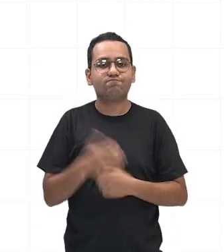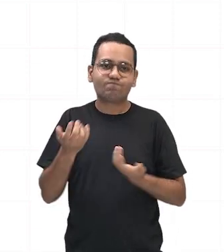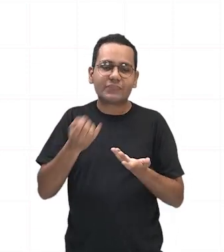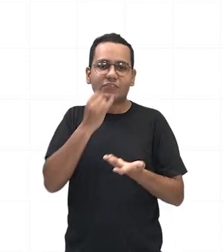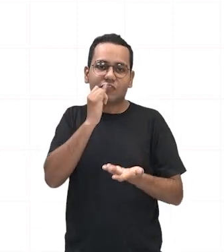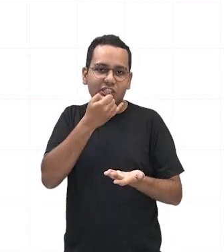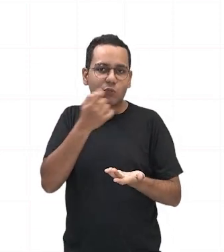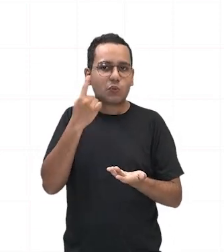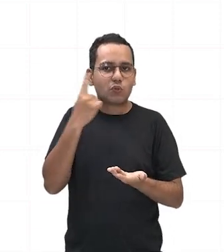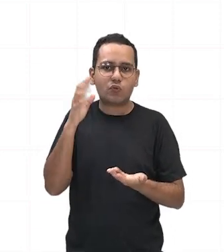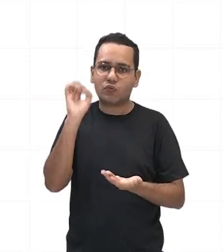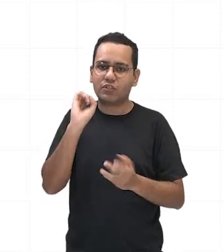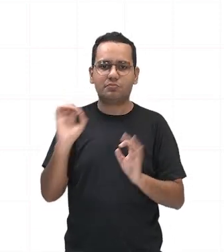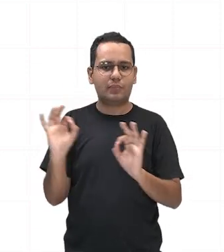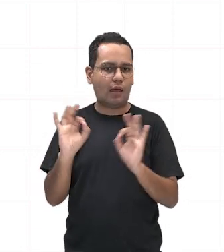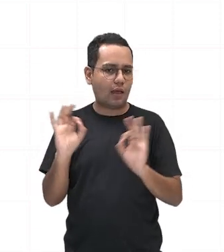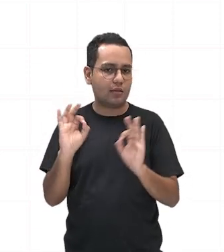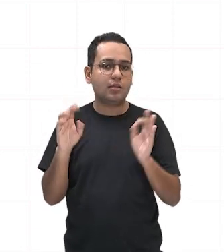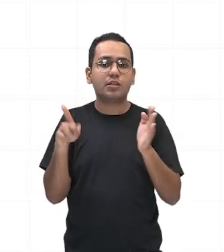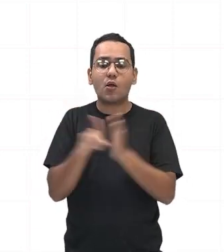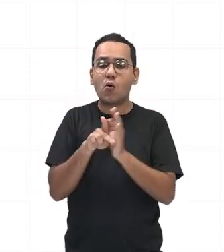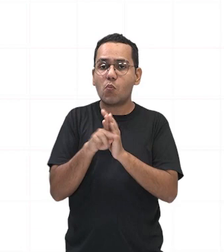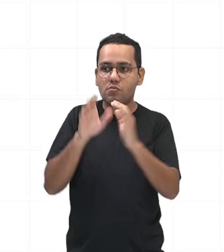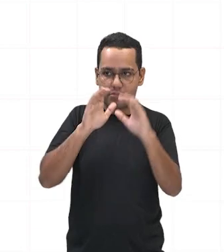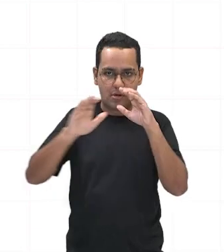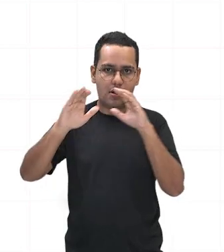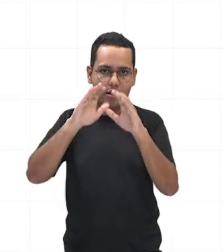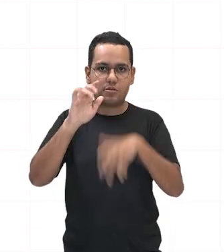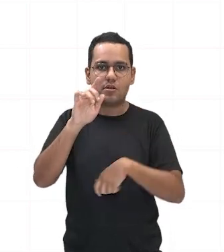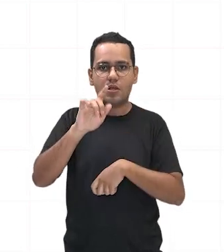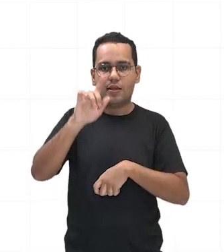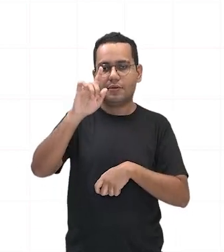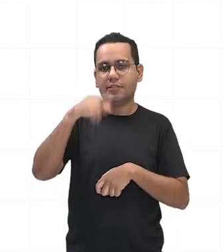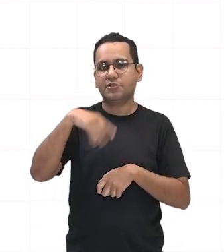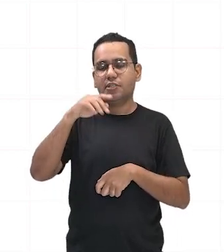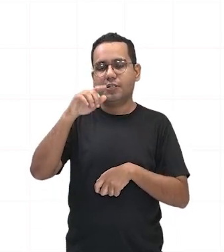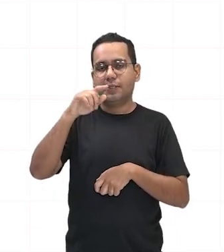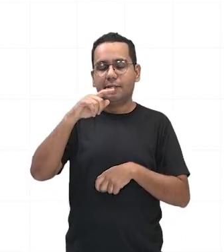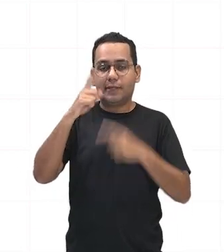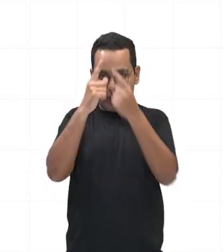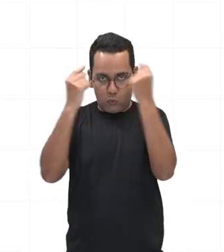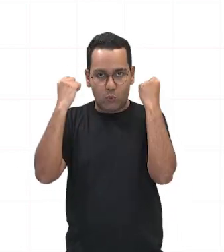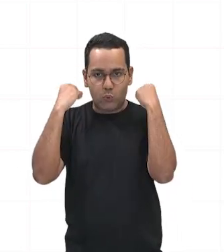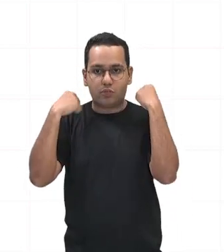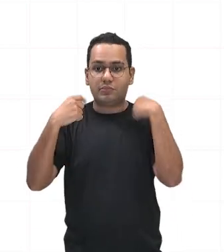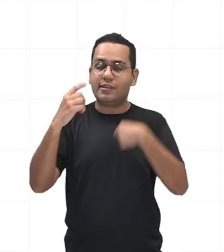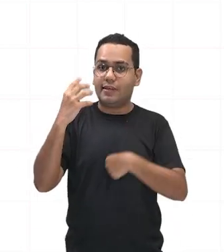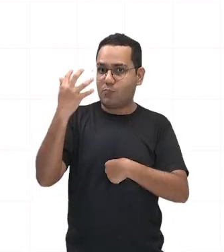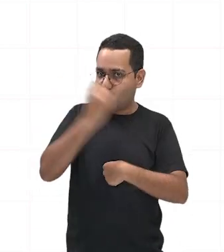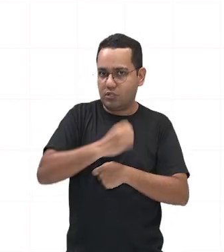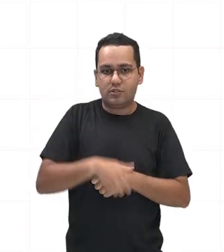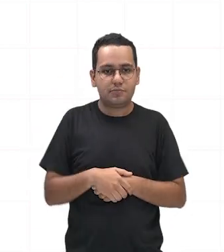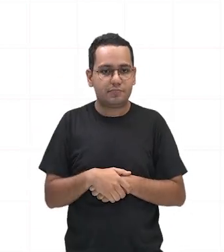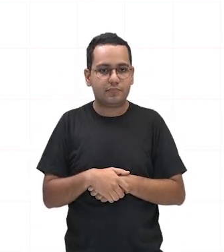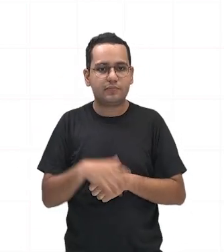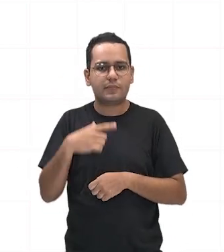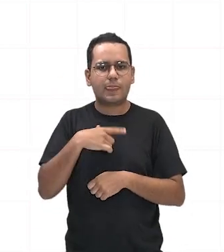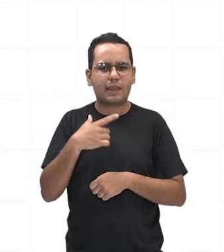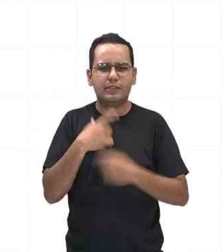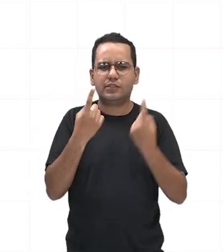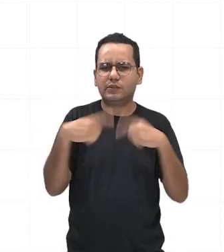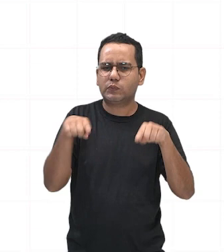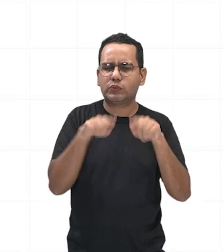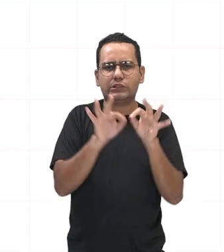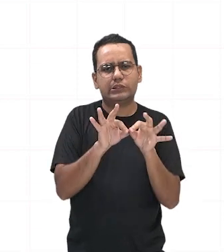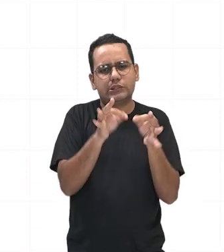o canto gregoriano, que é um canto lindo desse período. Destacaram-se então aí os cantos gregorianos, a melodia